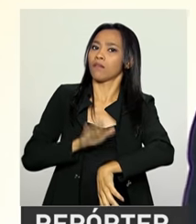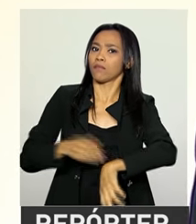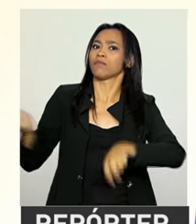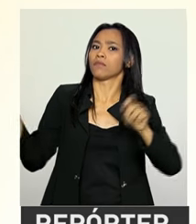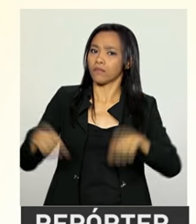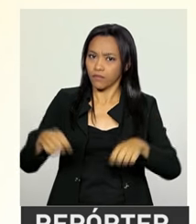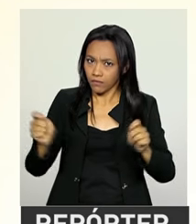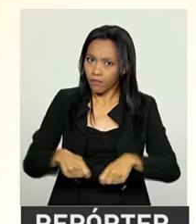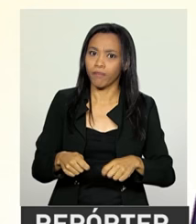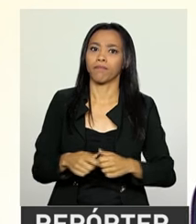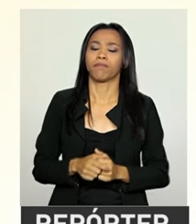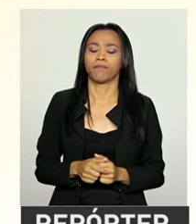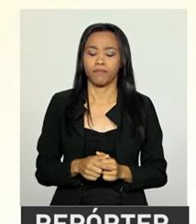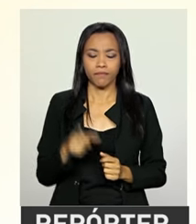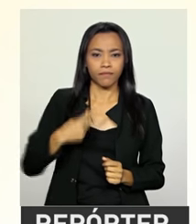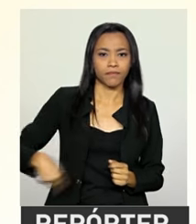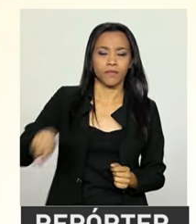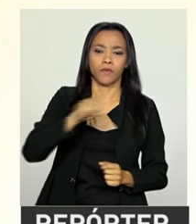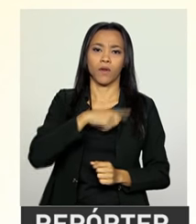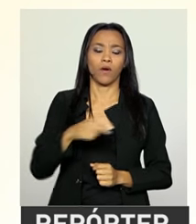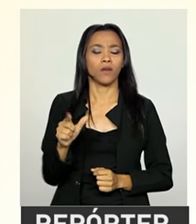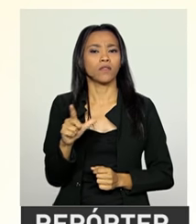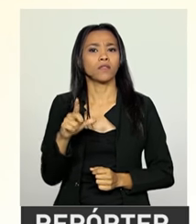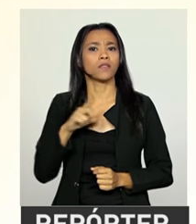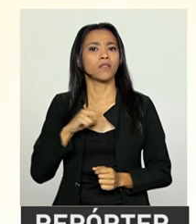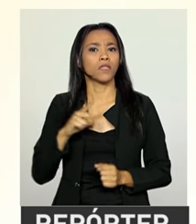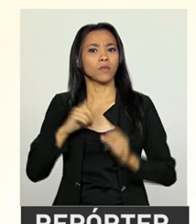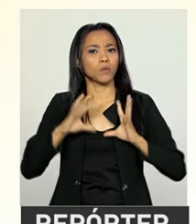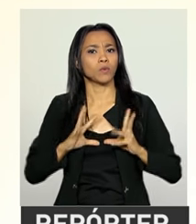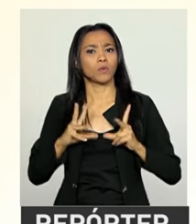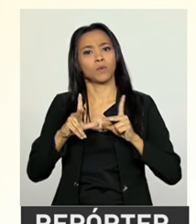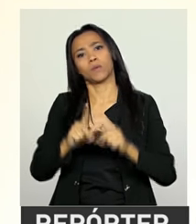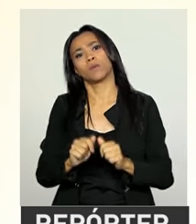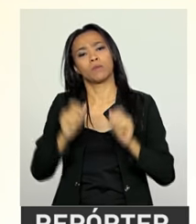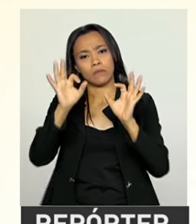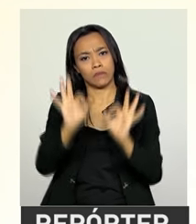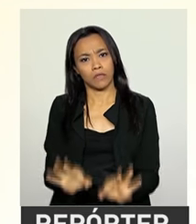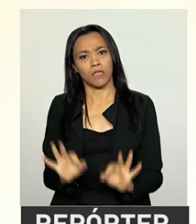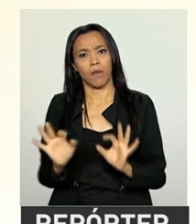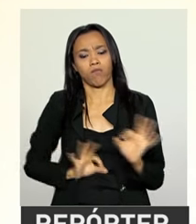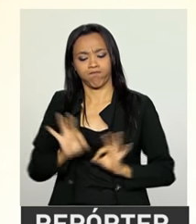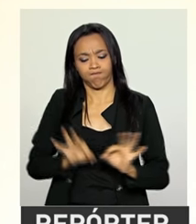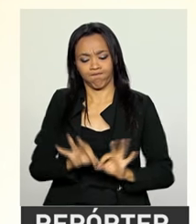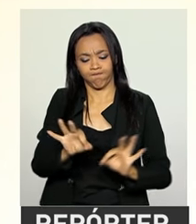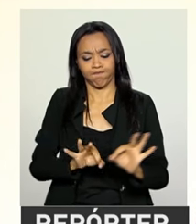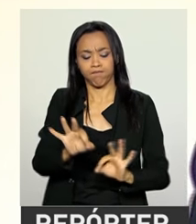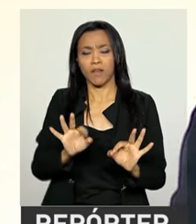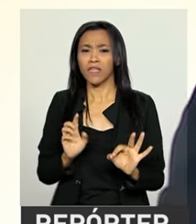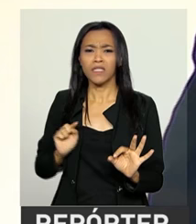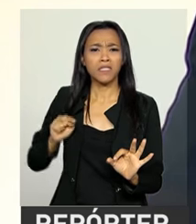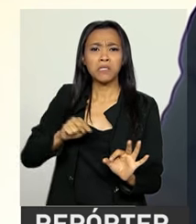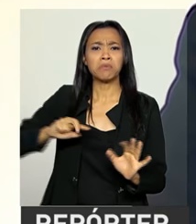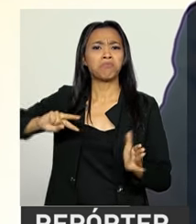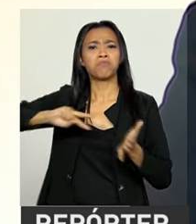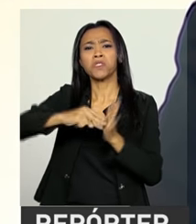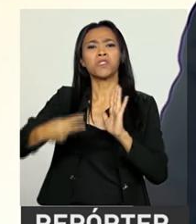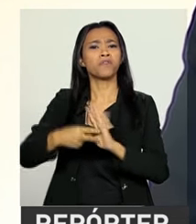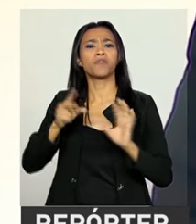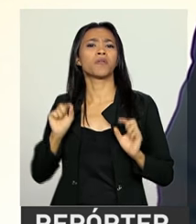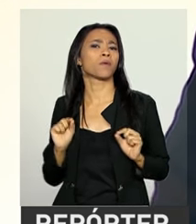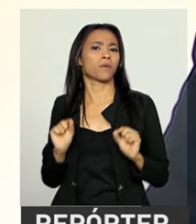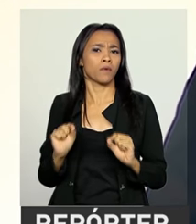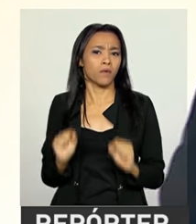Nós estamos tendo uma janela temporal para fazer. O que que isso significa na